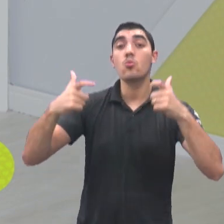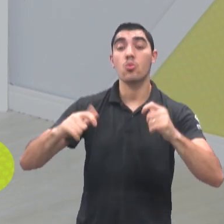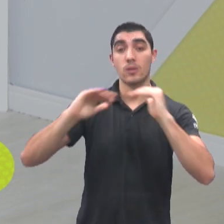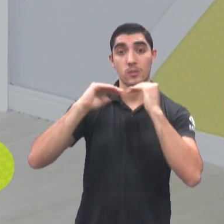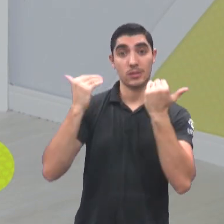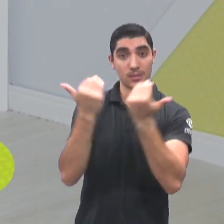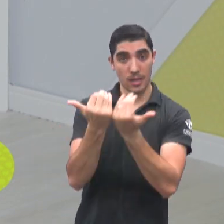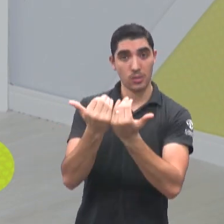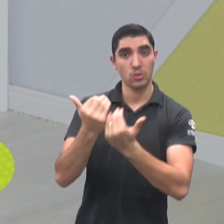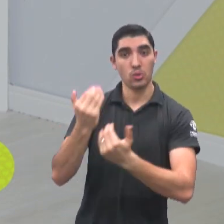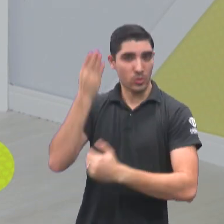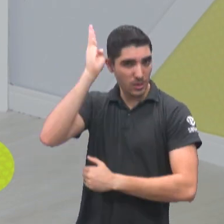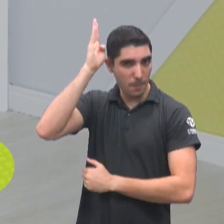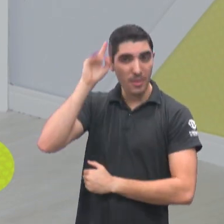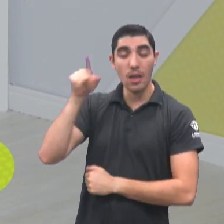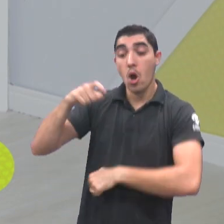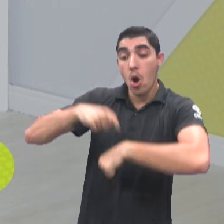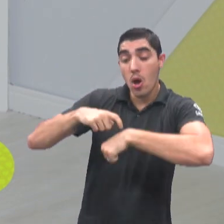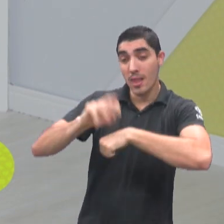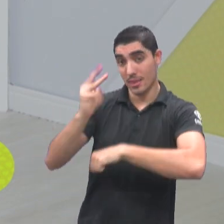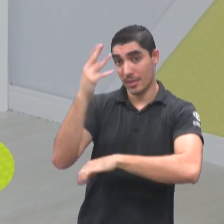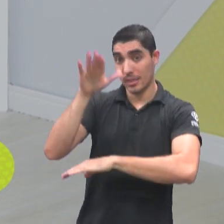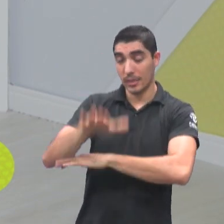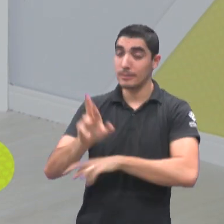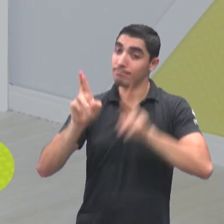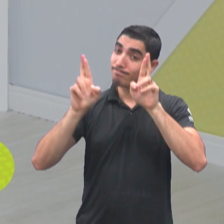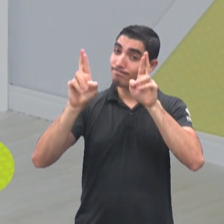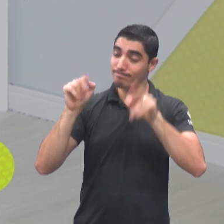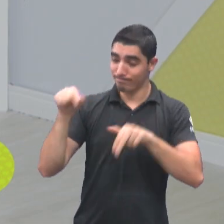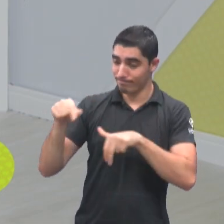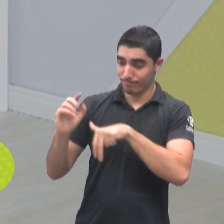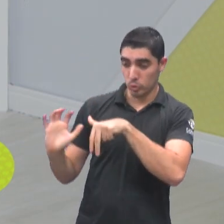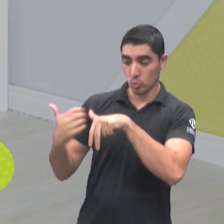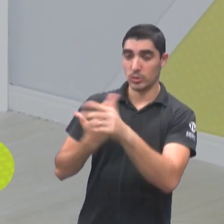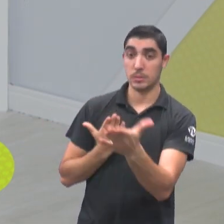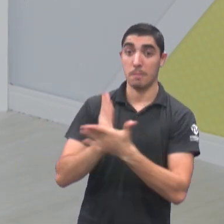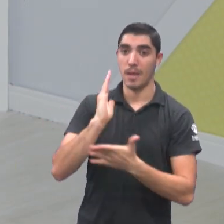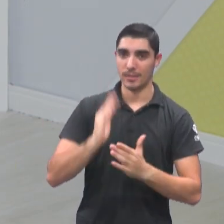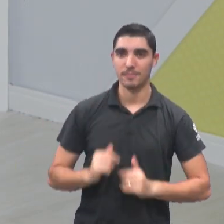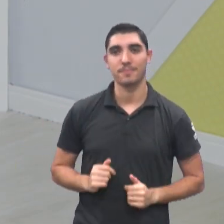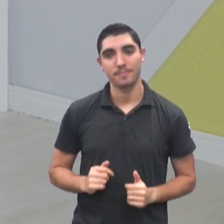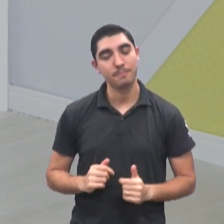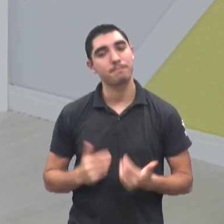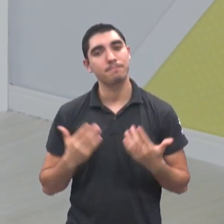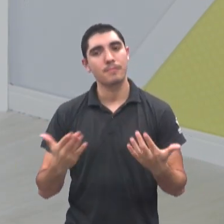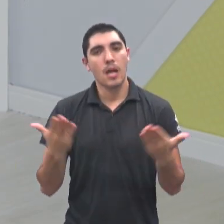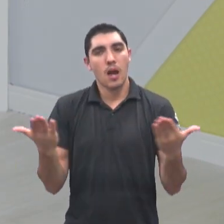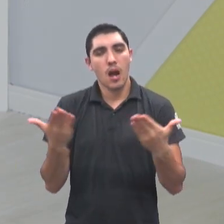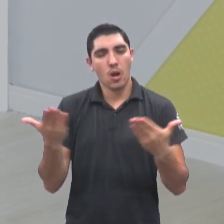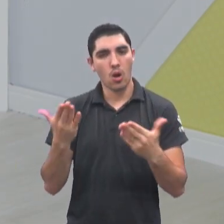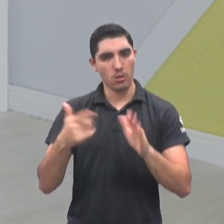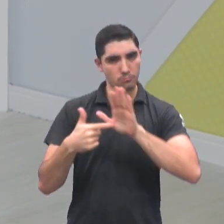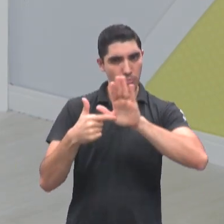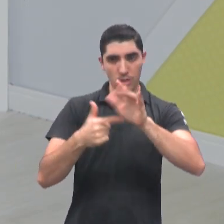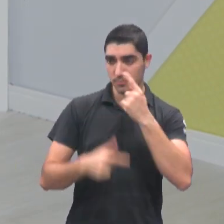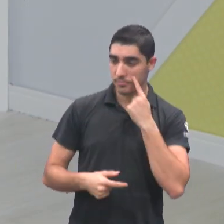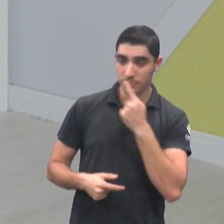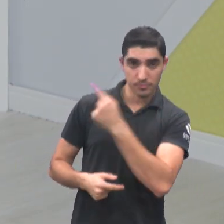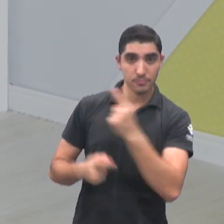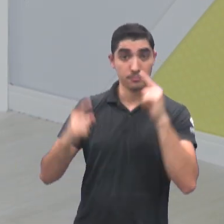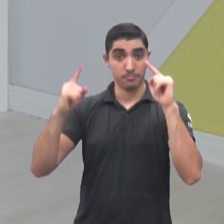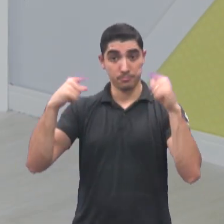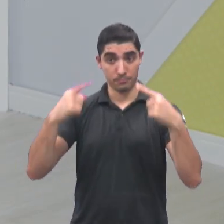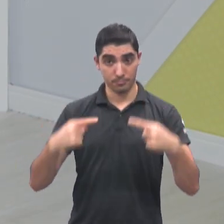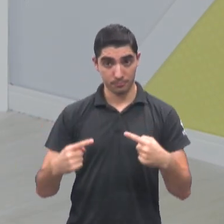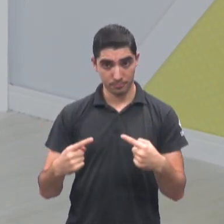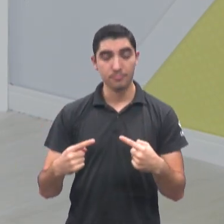e a decisão. Somente um passa e a gente espera que seja o Tigre do Vale. Matheus, para a gente ir para o intervalo, coloca para a gente aqui todos os resultados, jogos